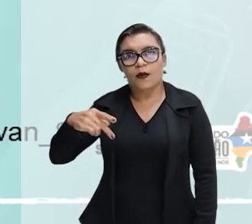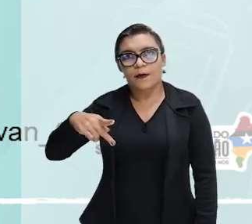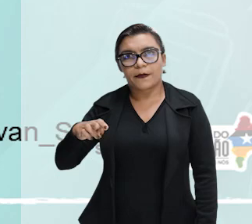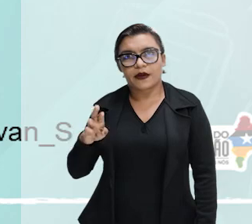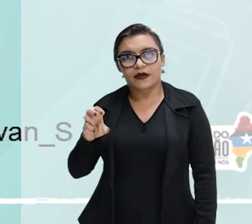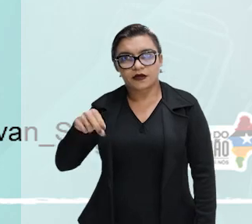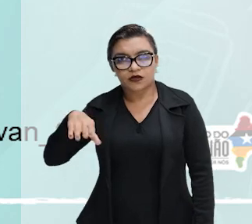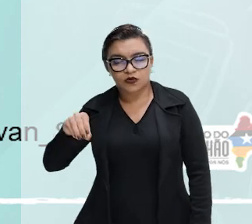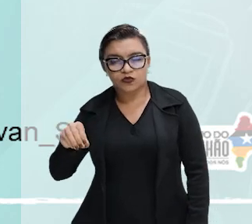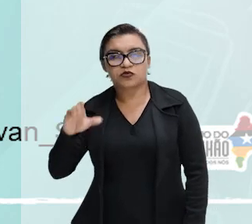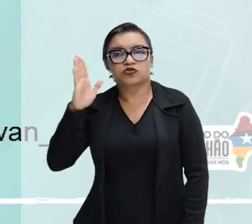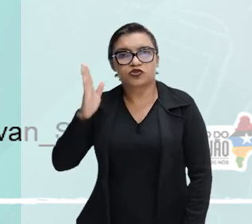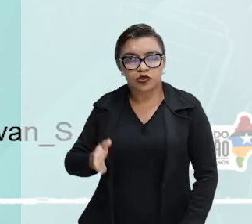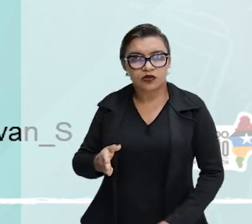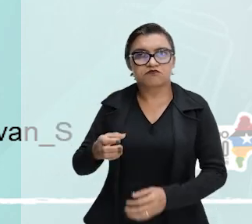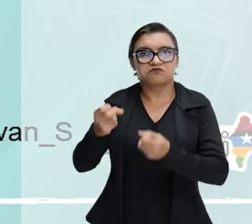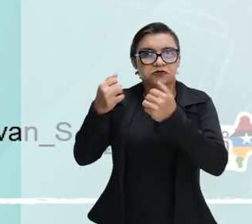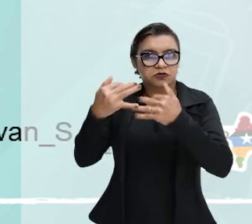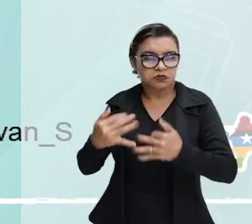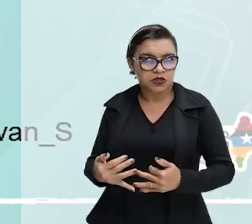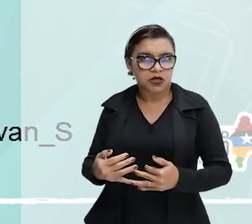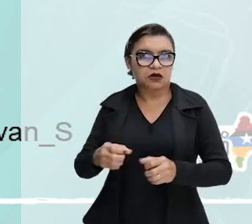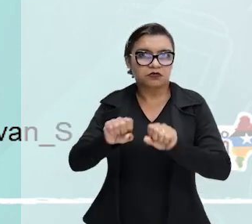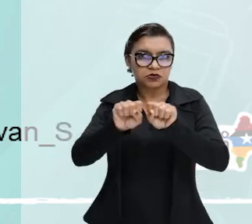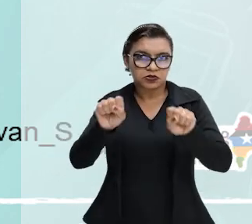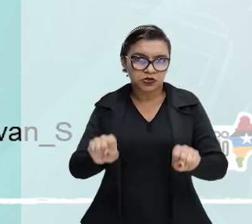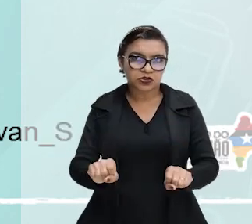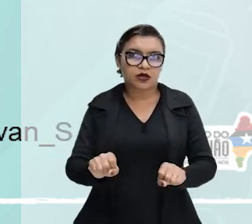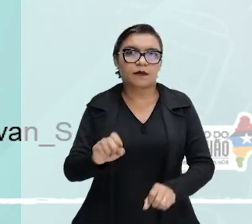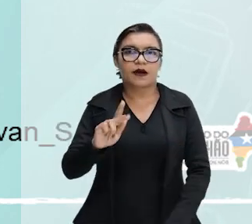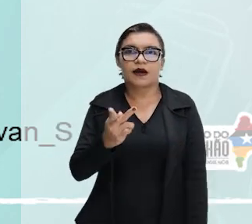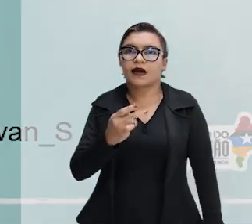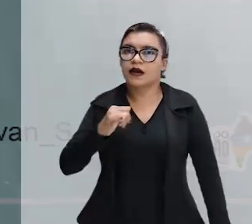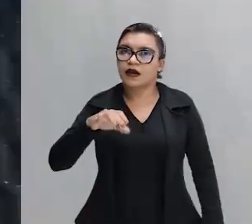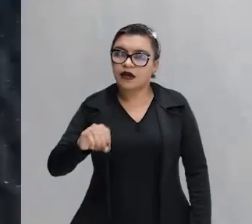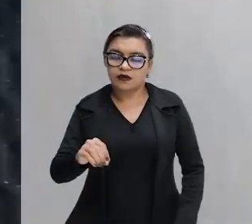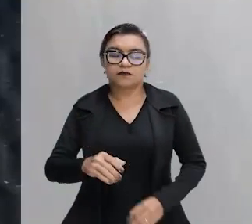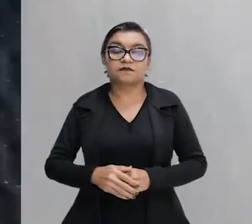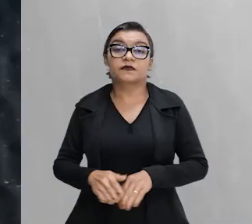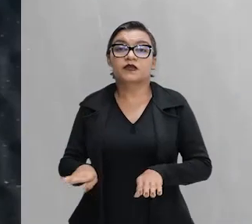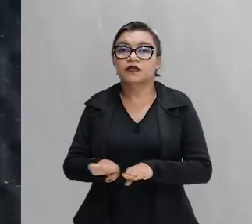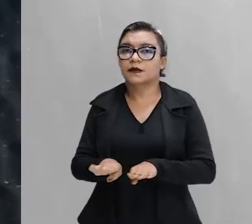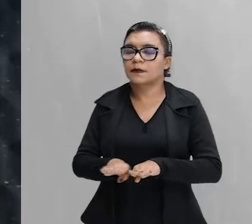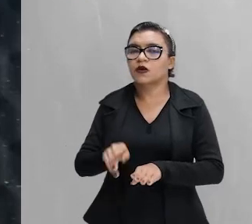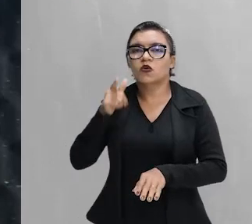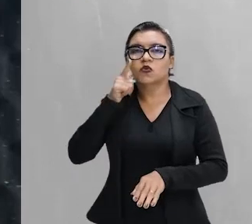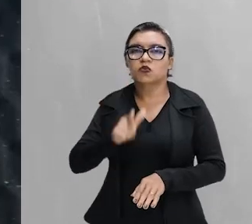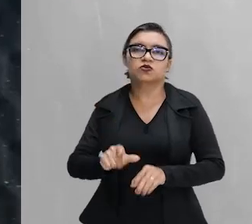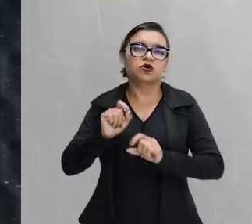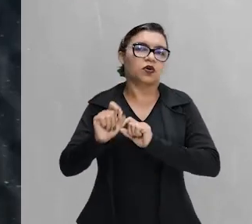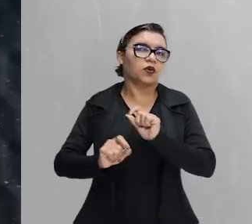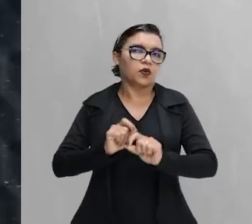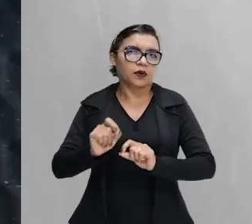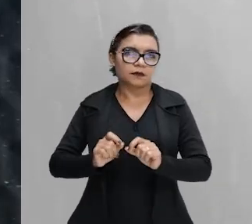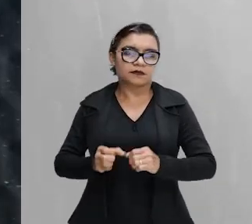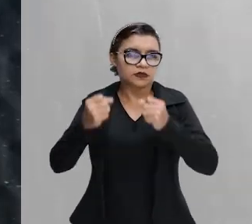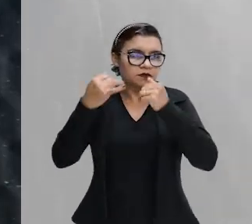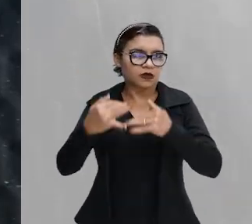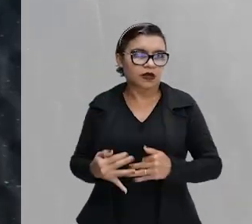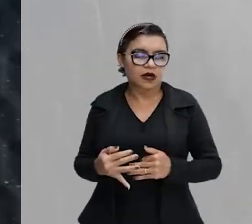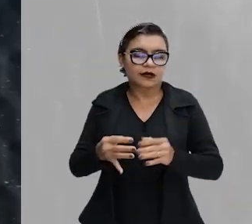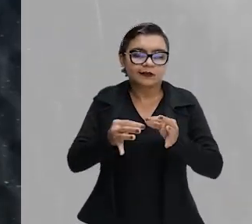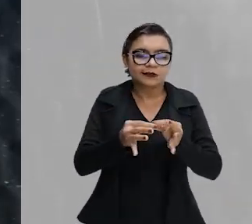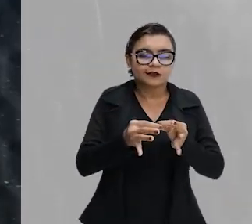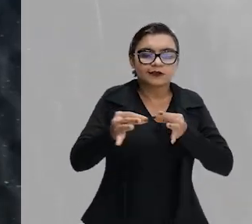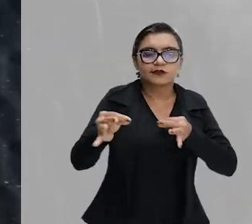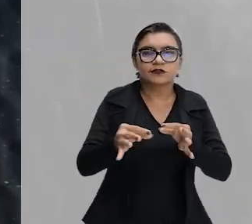né, trabalhar com o sistema heliocêntrico, ele já defendia o sistema heliocêntrico, ok? Além disso, ele ainda conseguiu determinar as